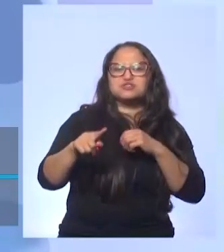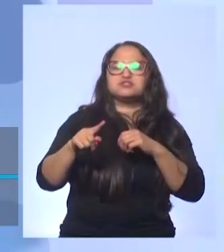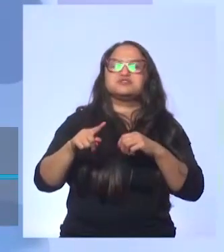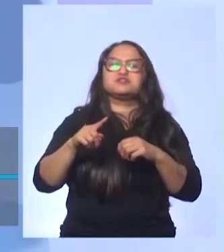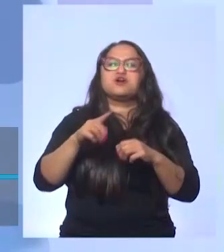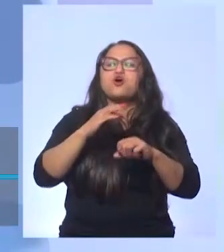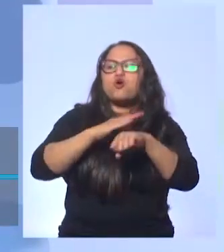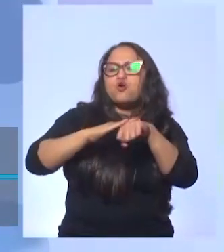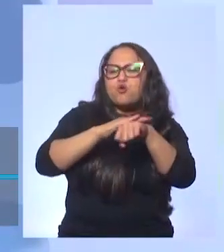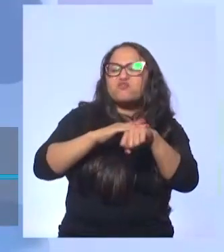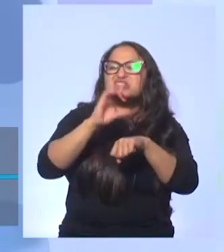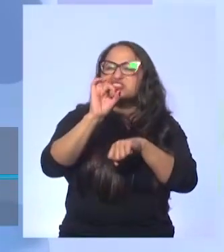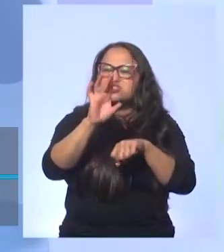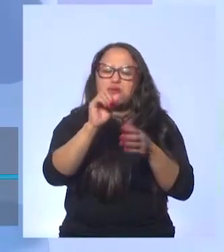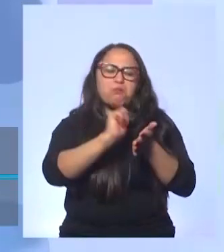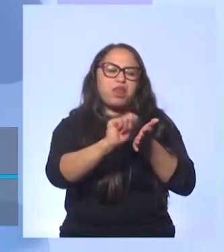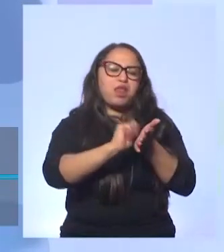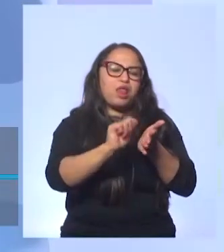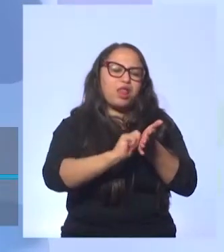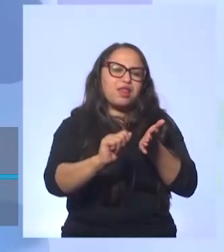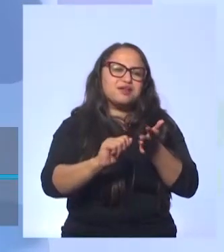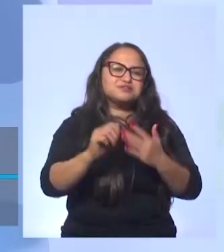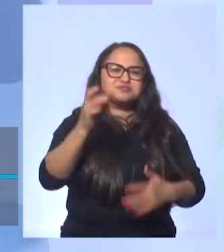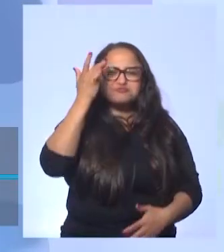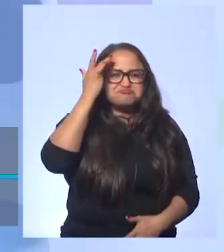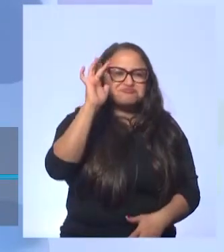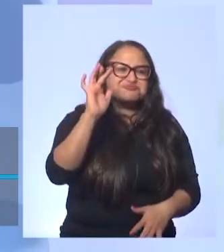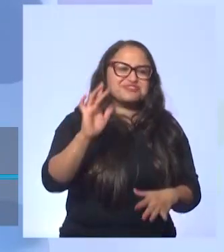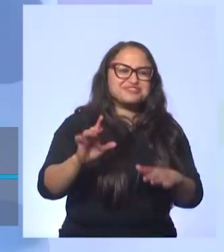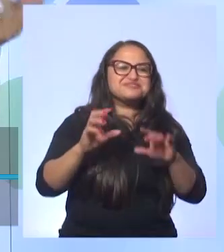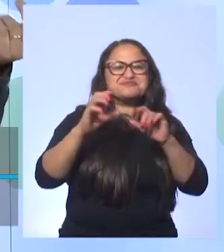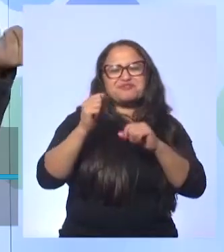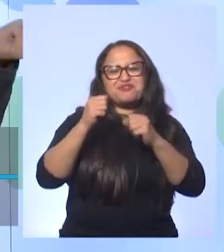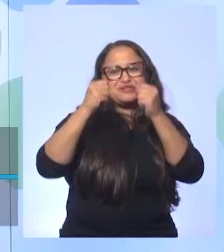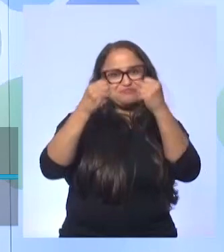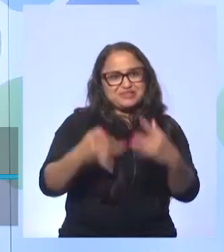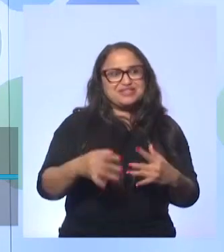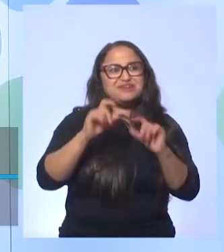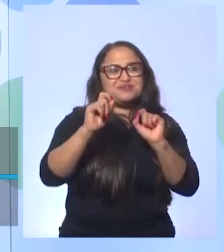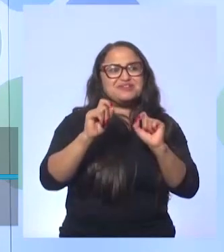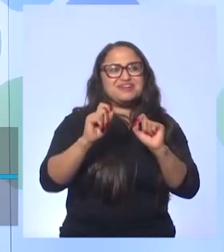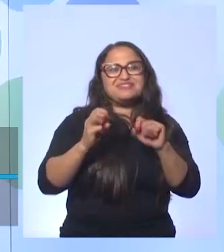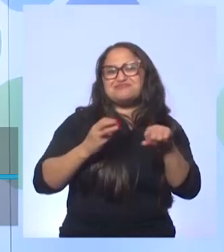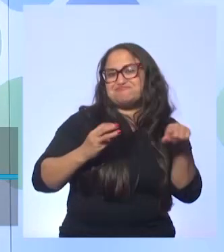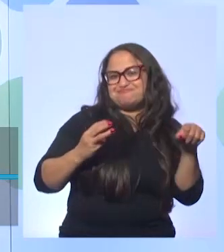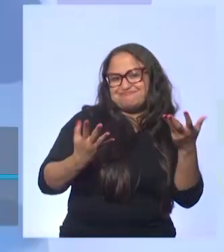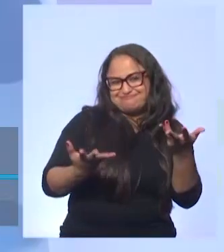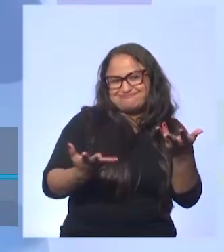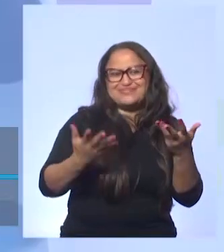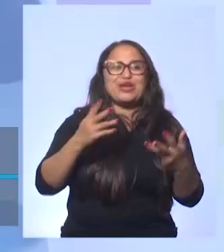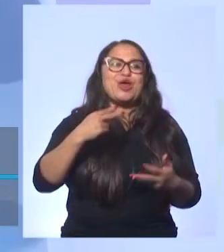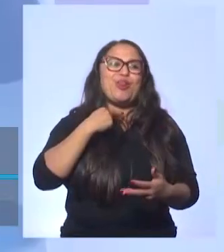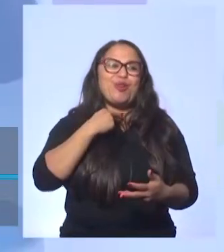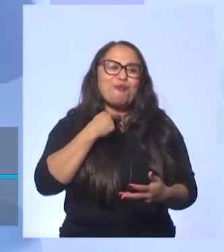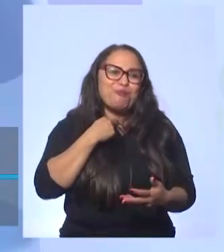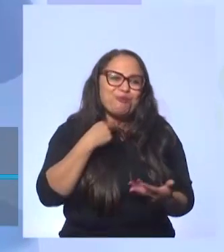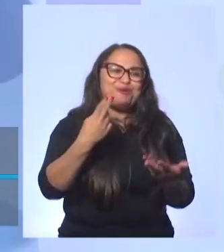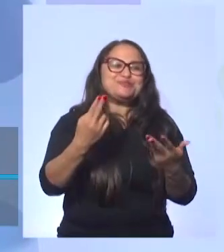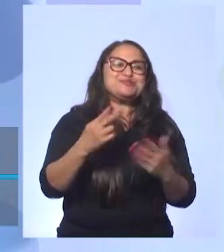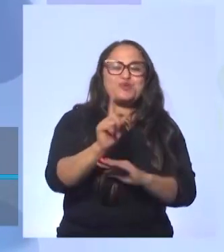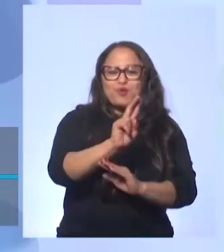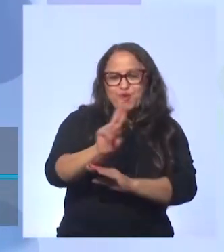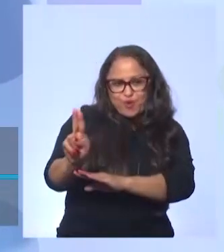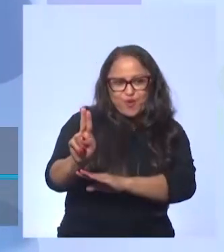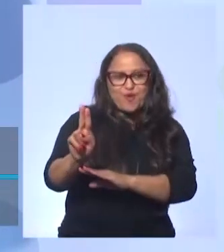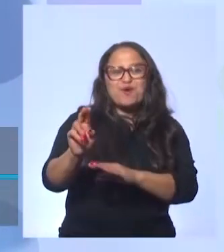só digitado, sabe? Não quer falar o nome daquele verdinho. Que começa com A, termina com Zap? Não pode, não pode. Esse aí que não pode falar o nome. Quando